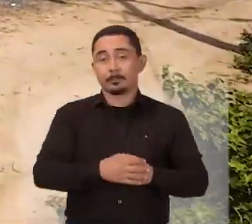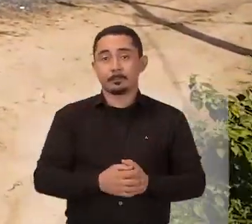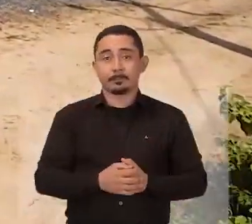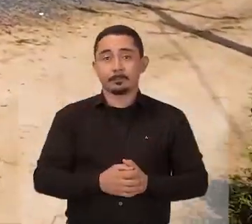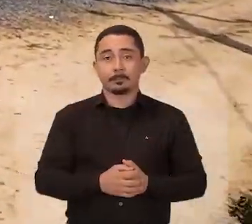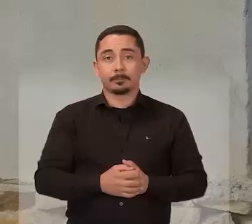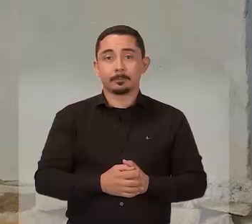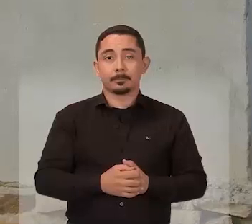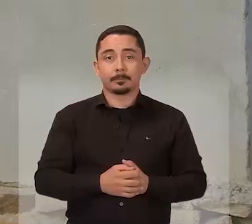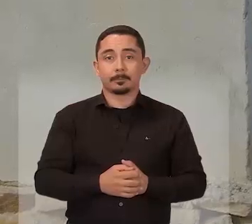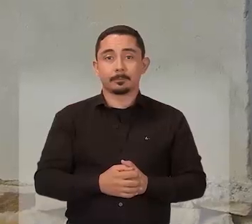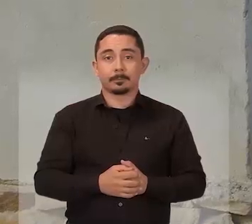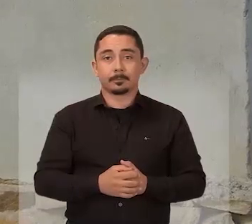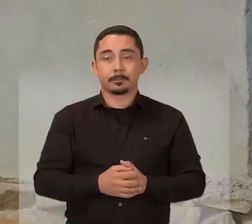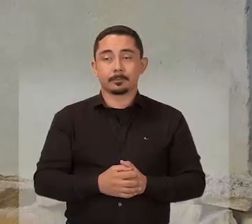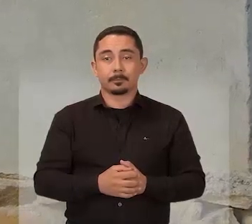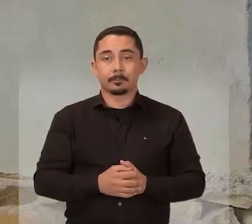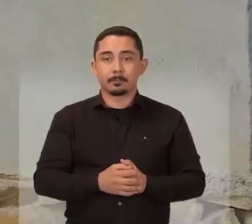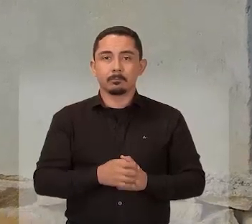à escravidão.